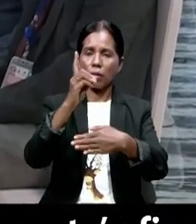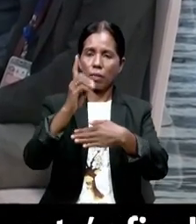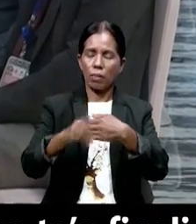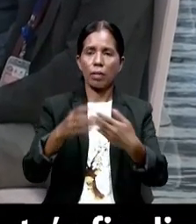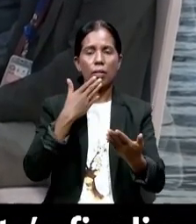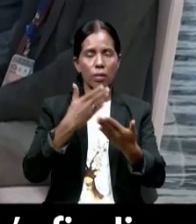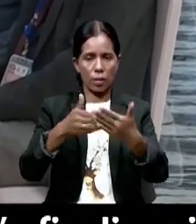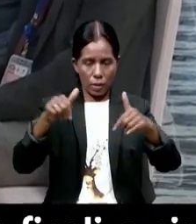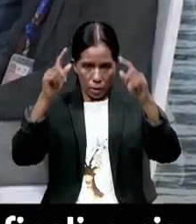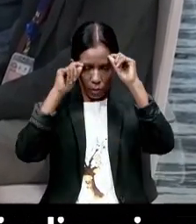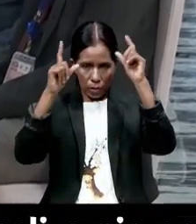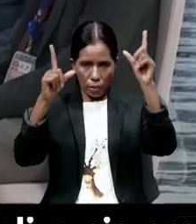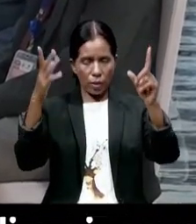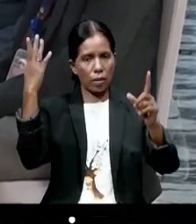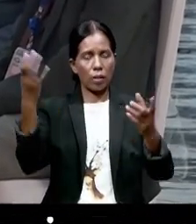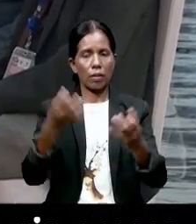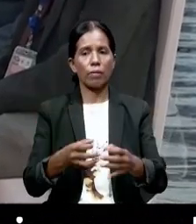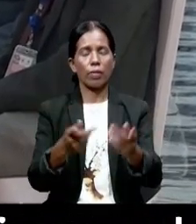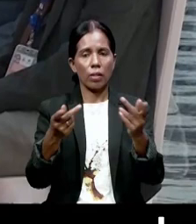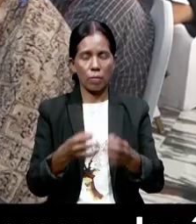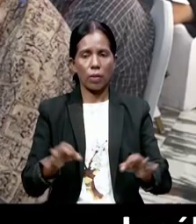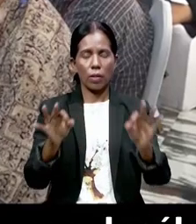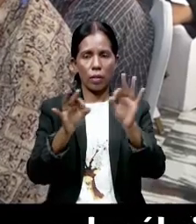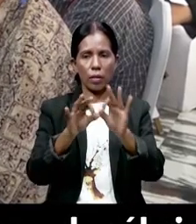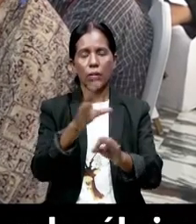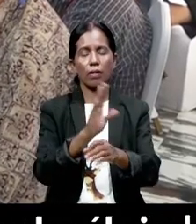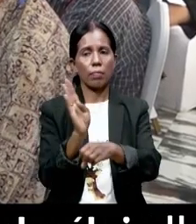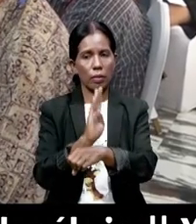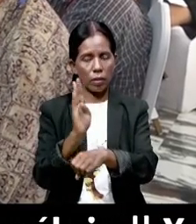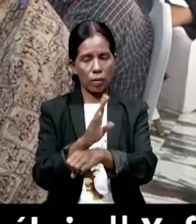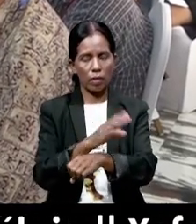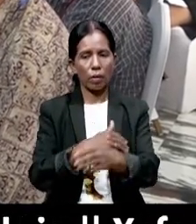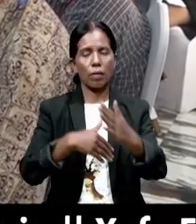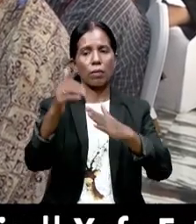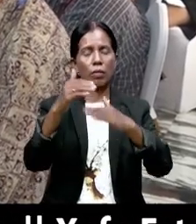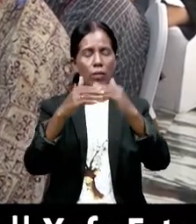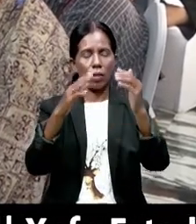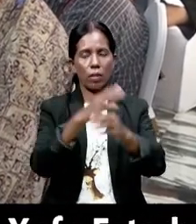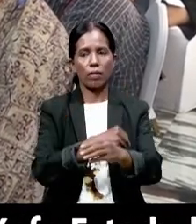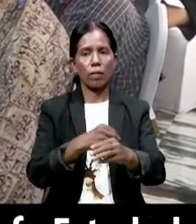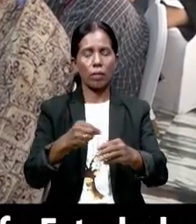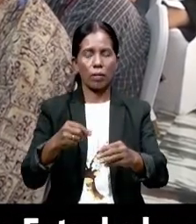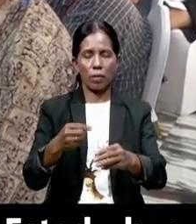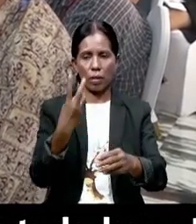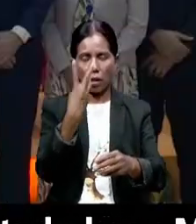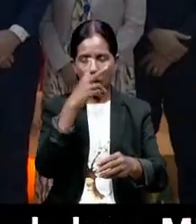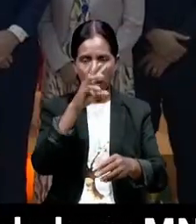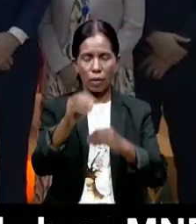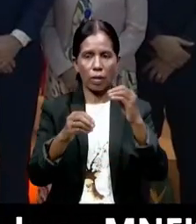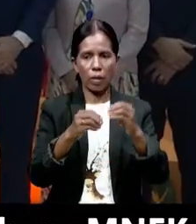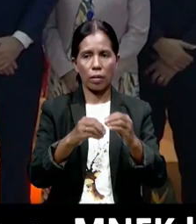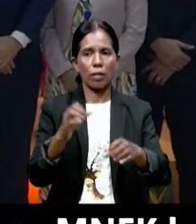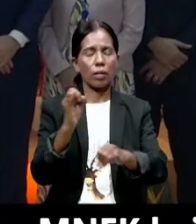e a Timor-Leste e a setor importante sira, nessan, agronegócio, construção no engenharia, mobilidade laboral,